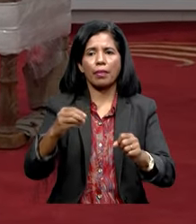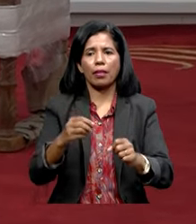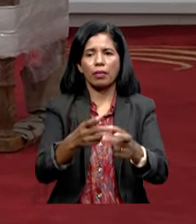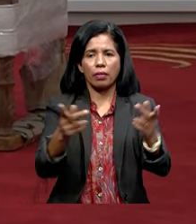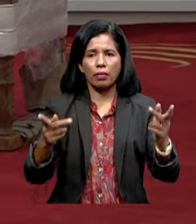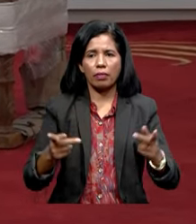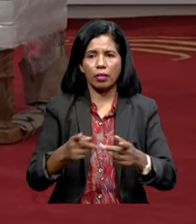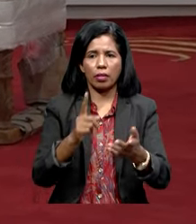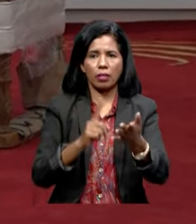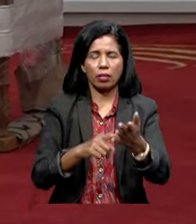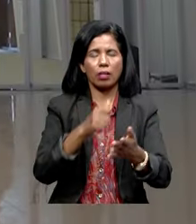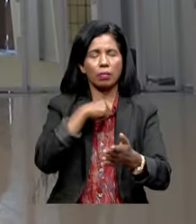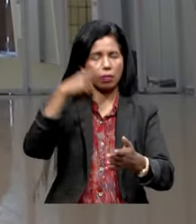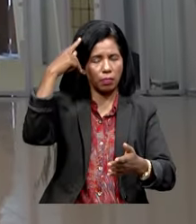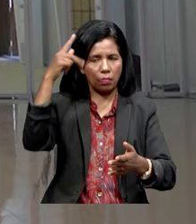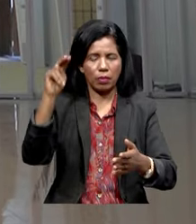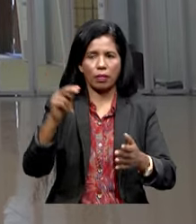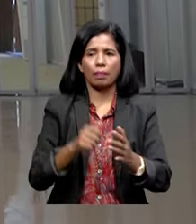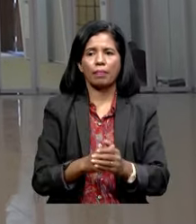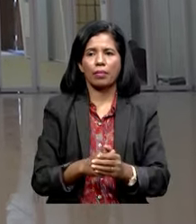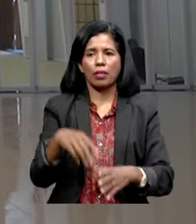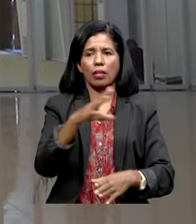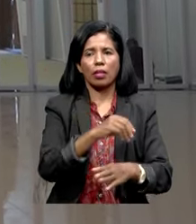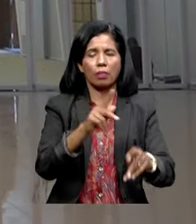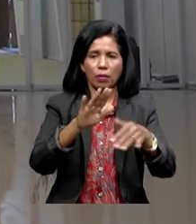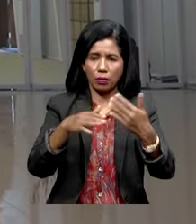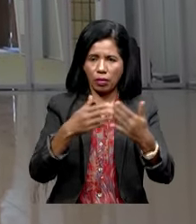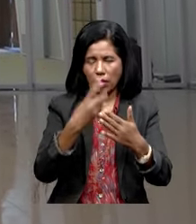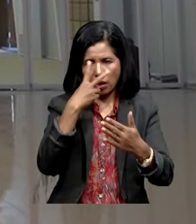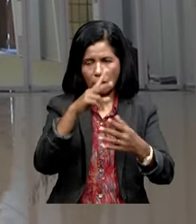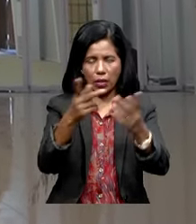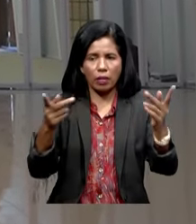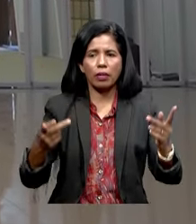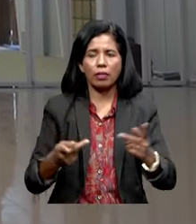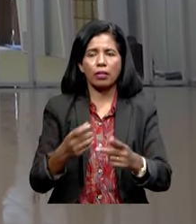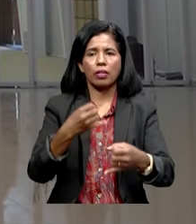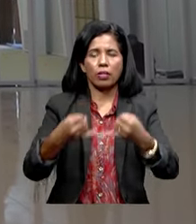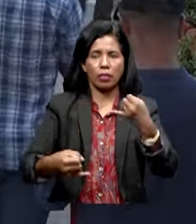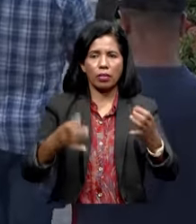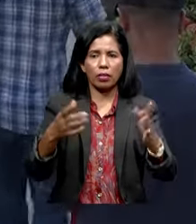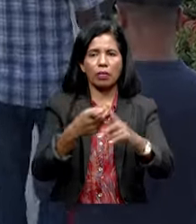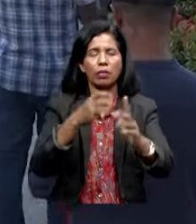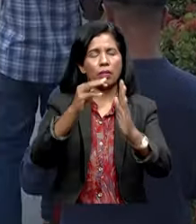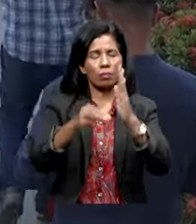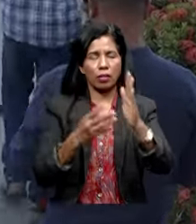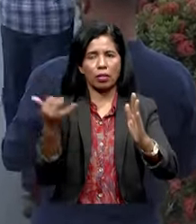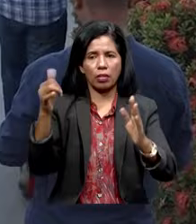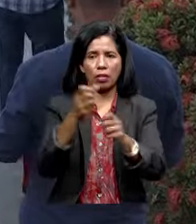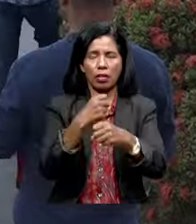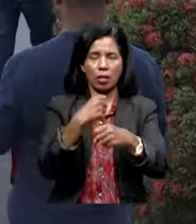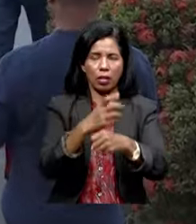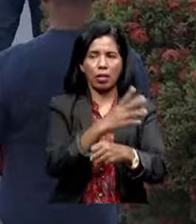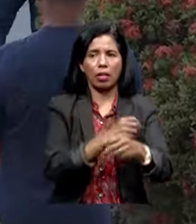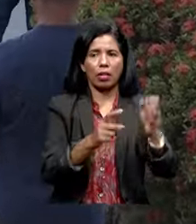fatem discurso Santo Padre Nian. Além de ne delegação, Siramos, haré fatem movimento jornalista Sira Usimedia nebem maxeala o